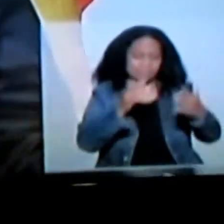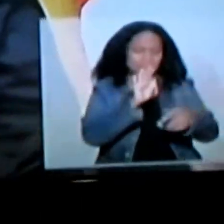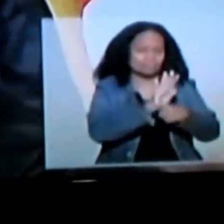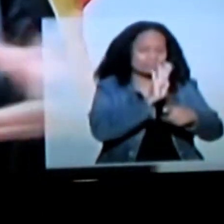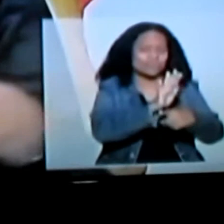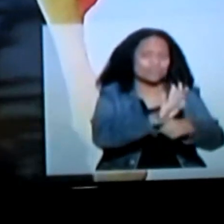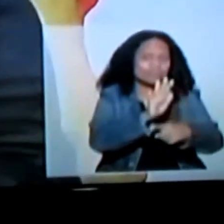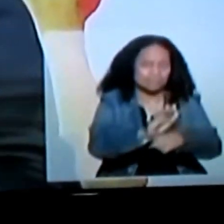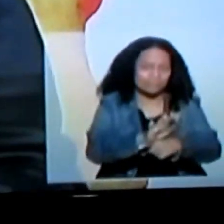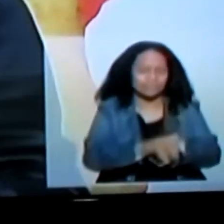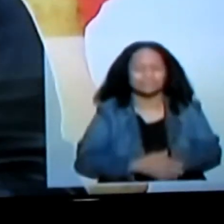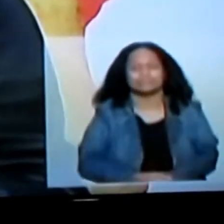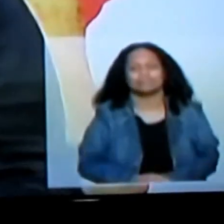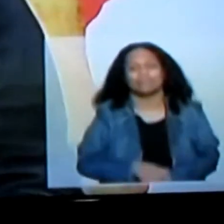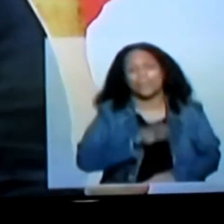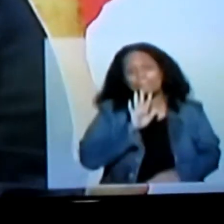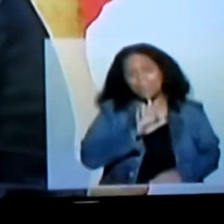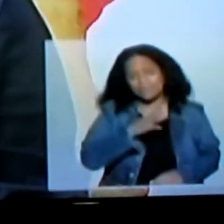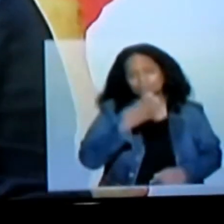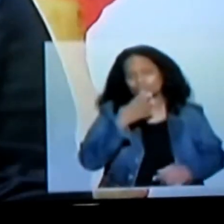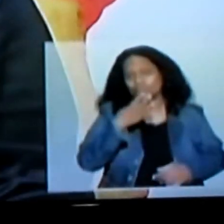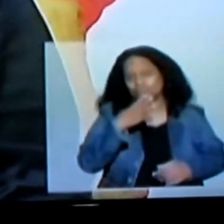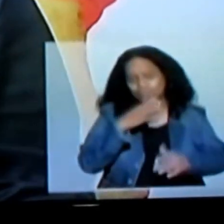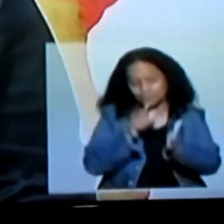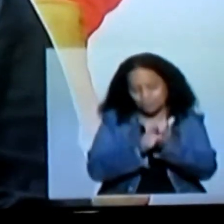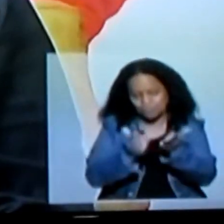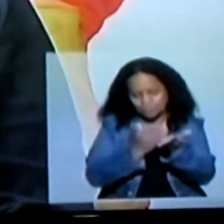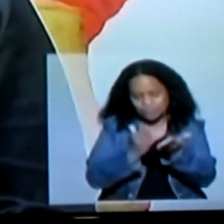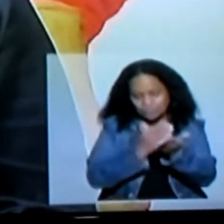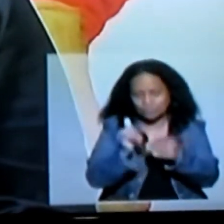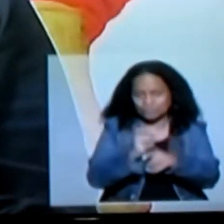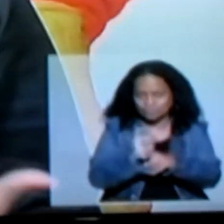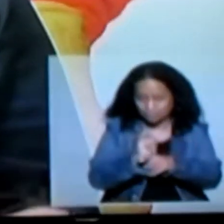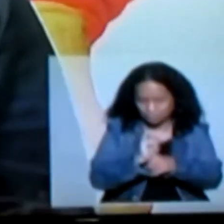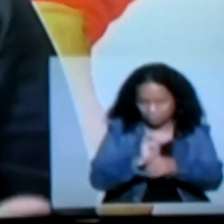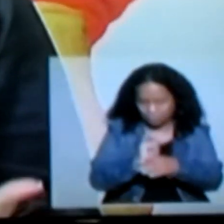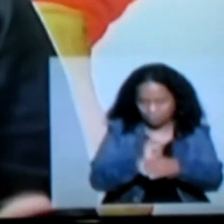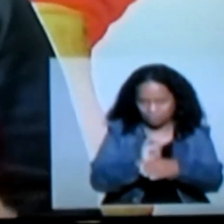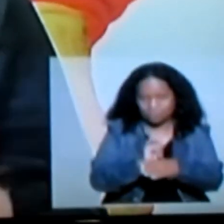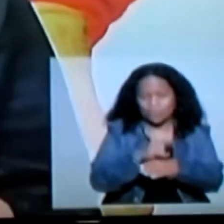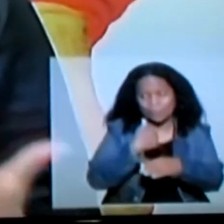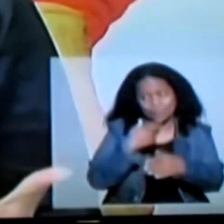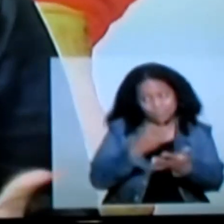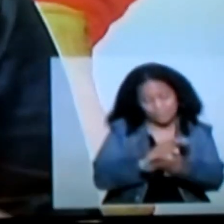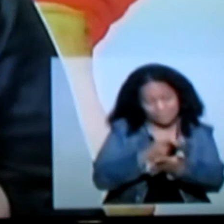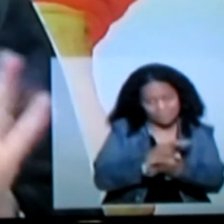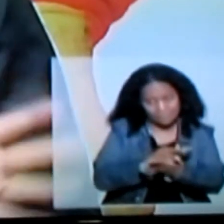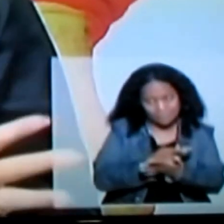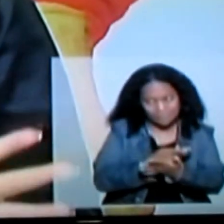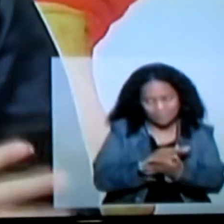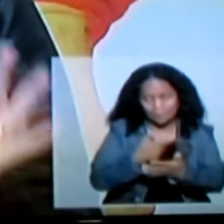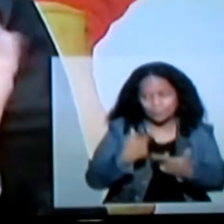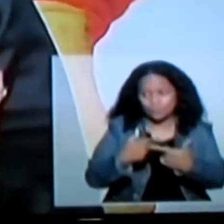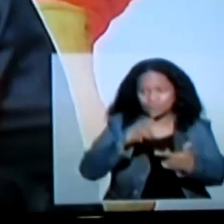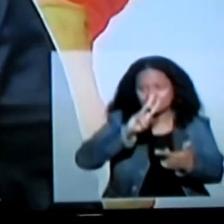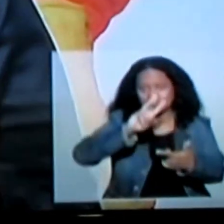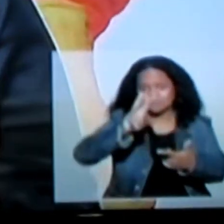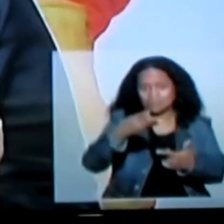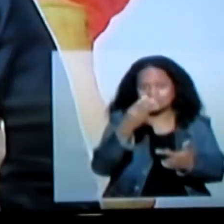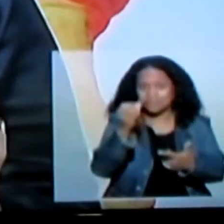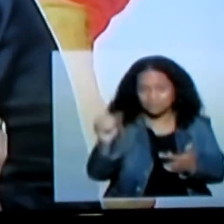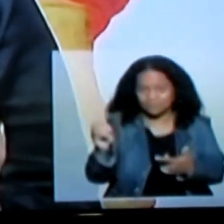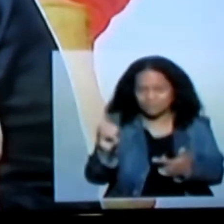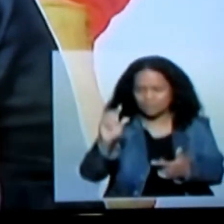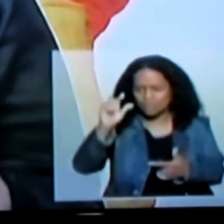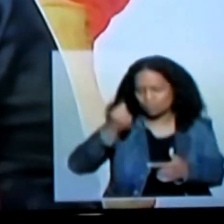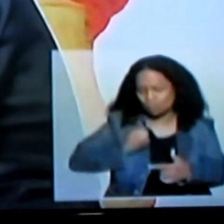investindo, ah, vamos fazer uma viagem, vou levar você até Londres e tal. O booktuber, hoje em dia, o que tem mais seguidores, eu posso estar errada, mas que eu tenho, tem 300